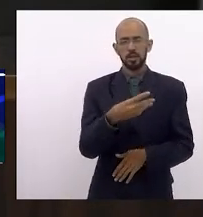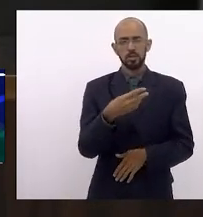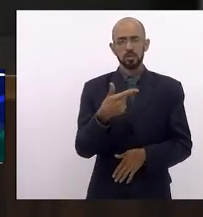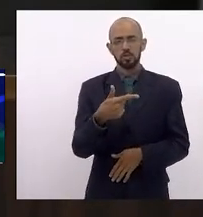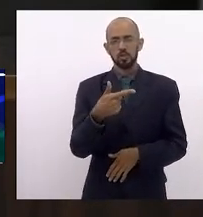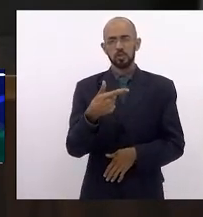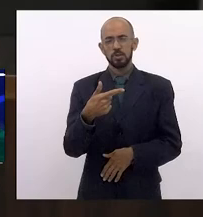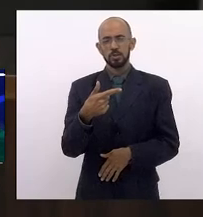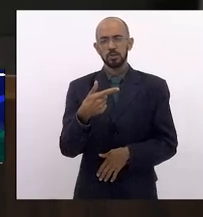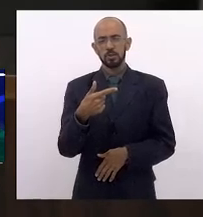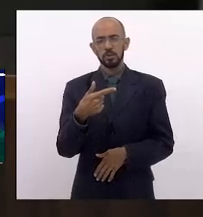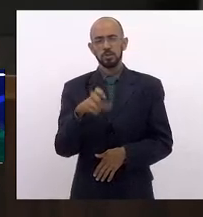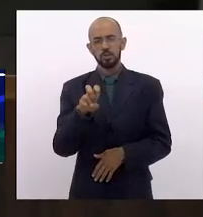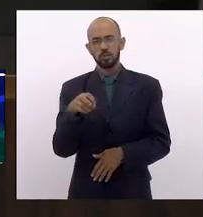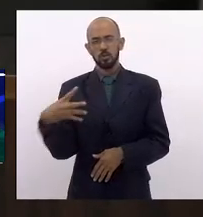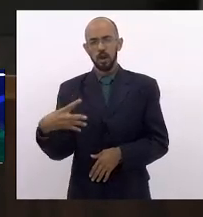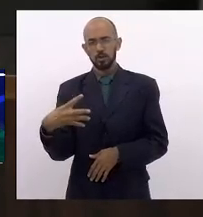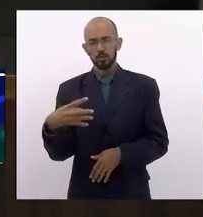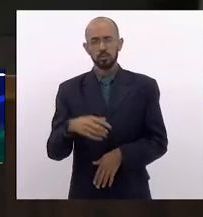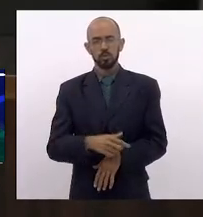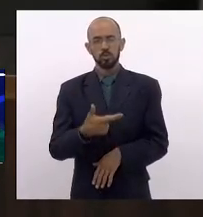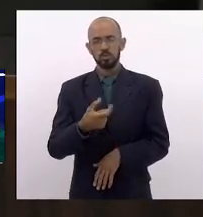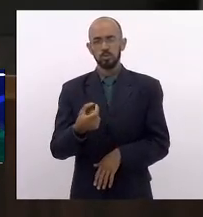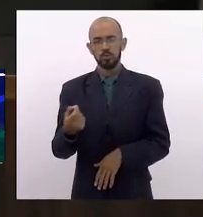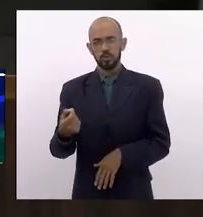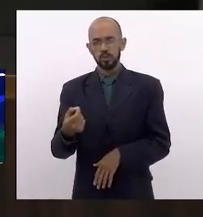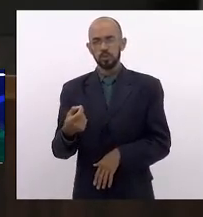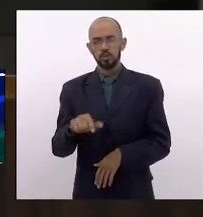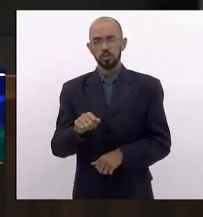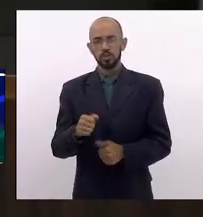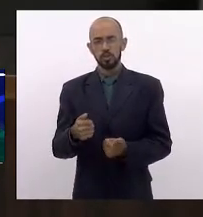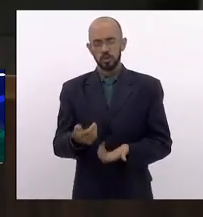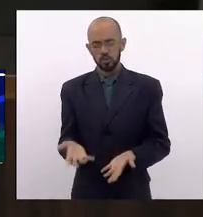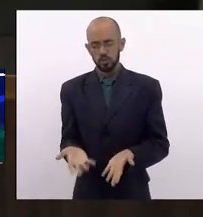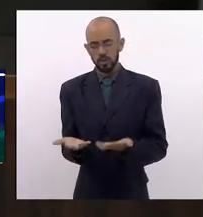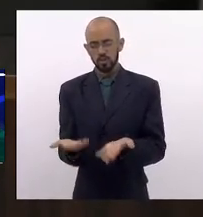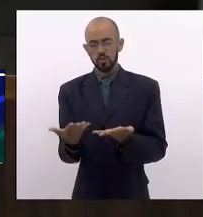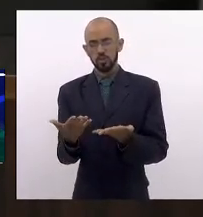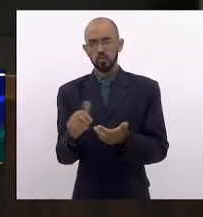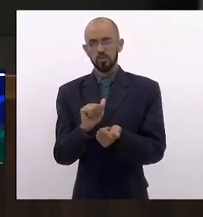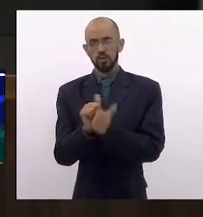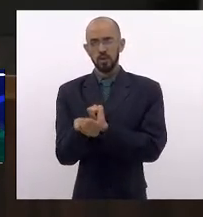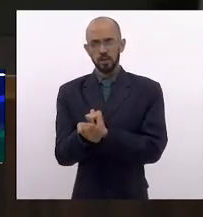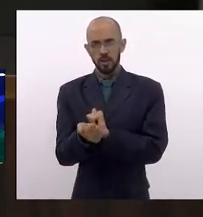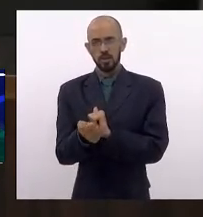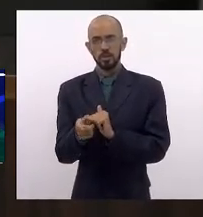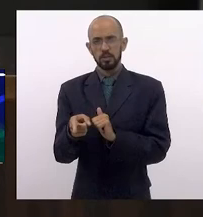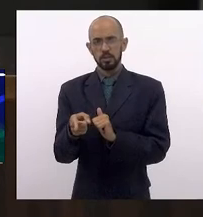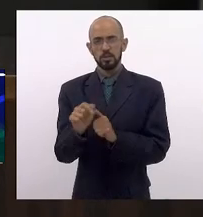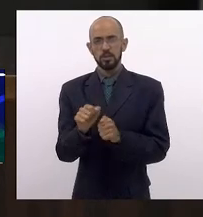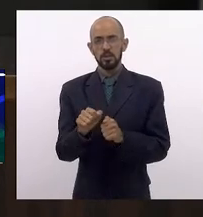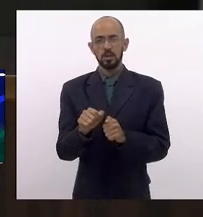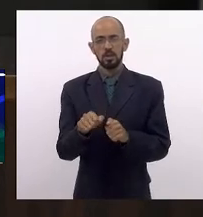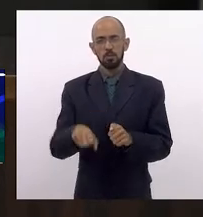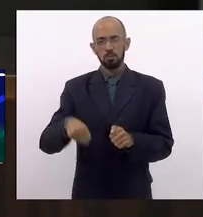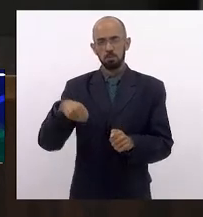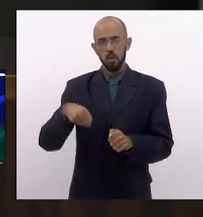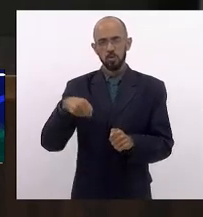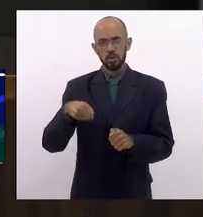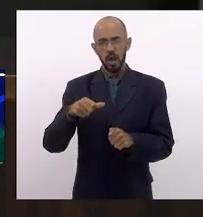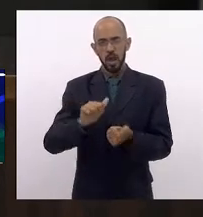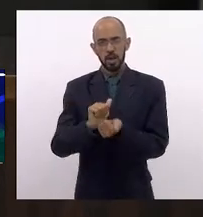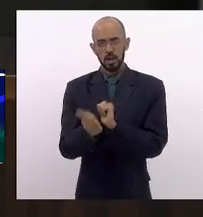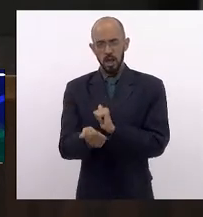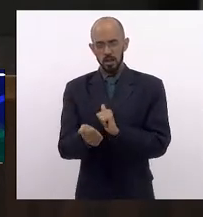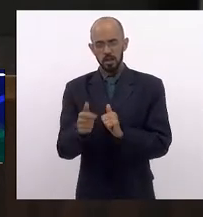autoria do deputado Luiz Martins e depois sua implantação de política de incentivos atletas e os técnicos denominado bolsa atleta e bolsa técnica uma do Estado do Rio de